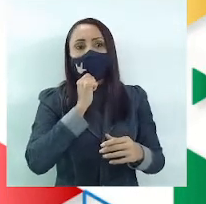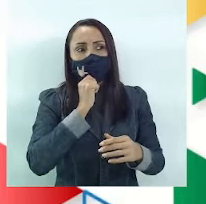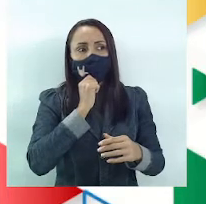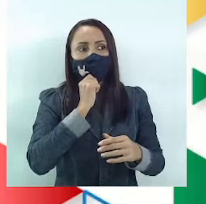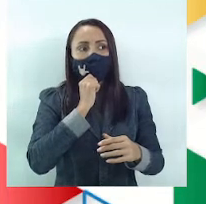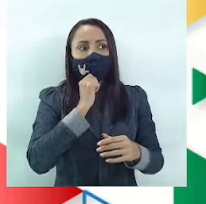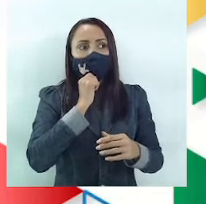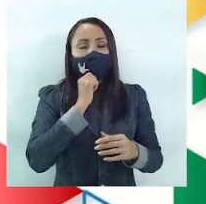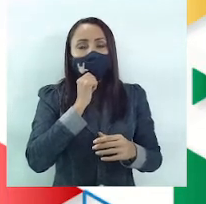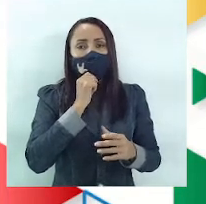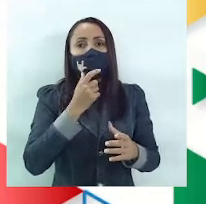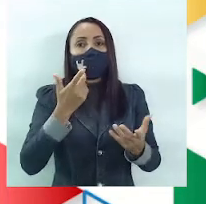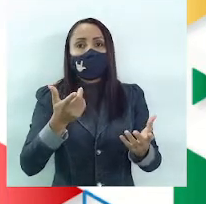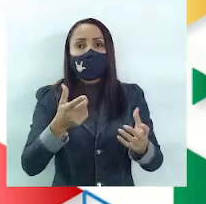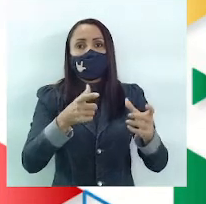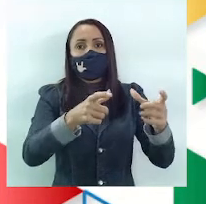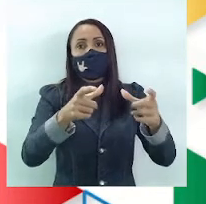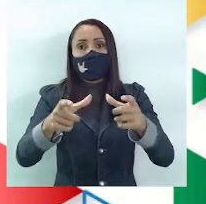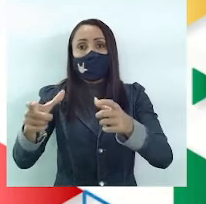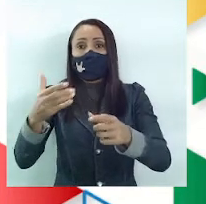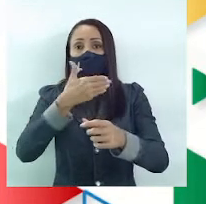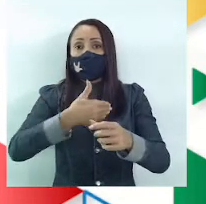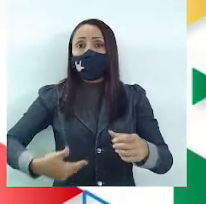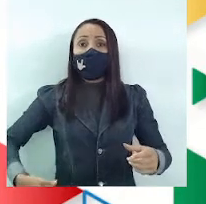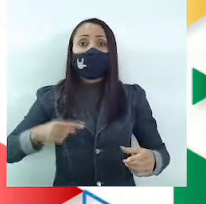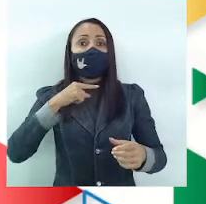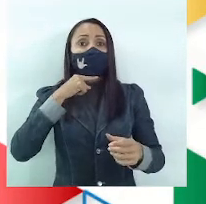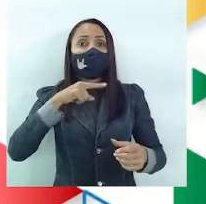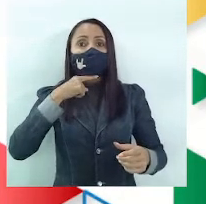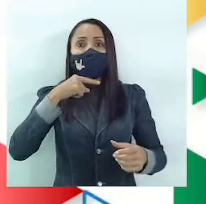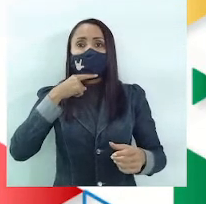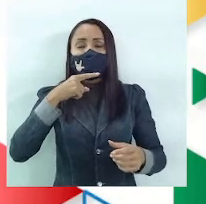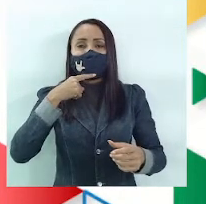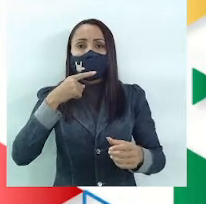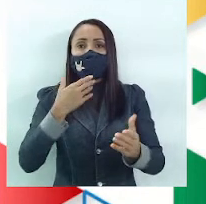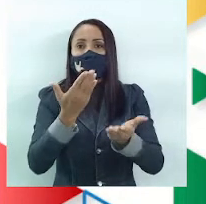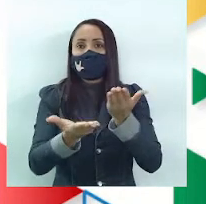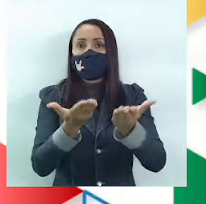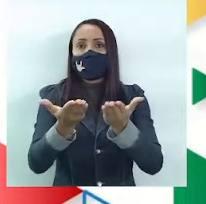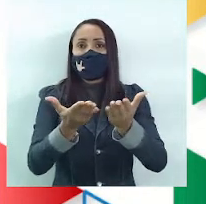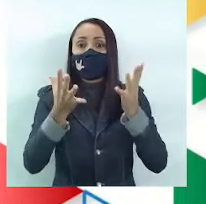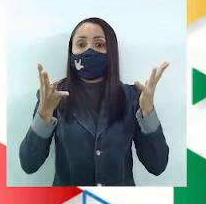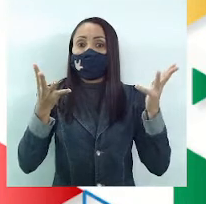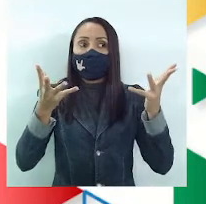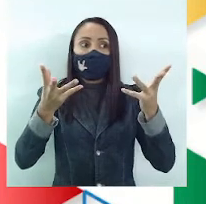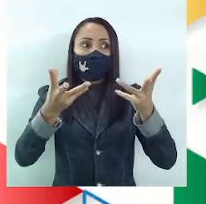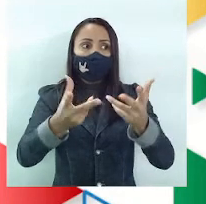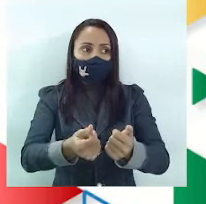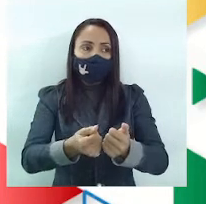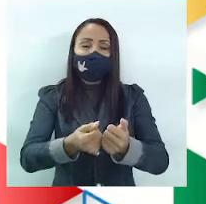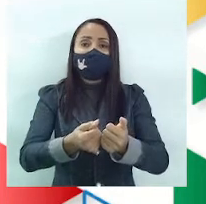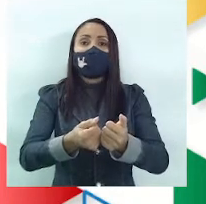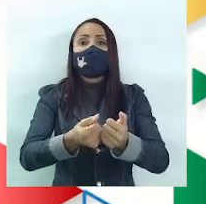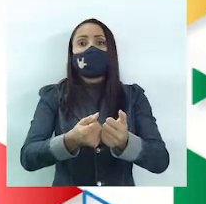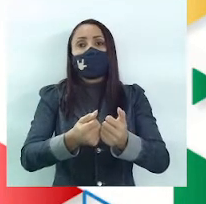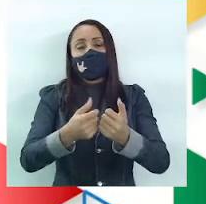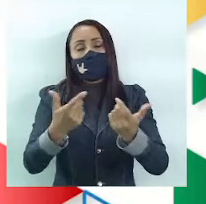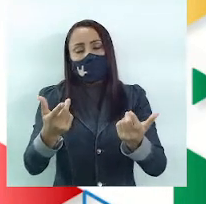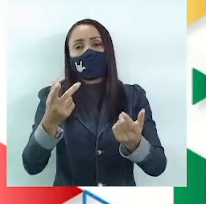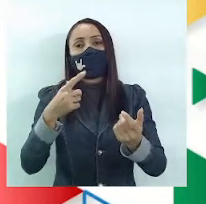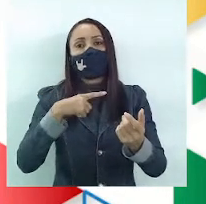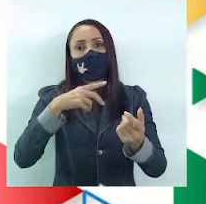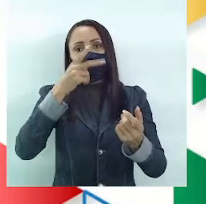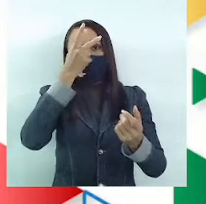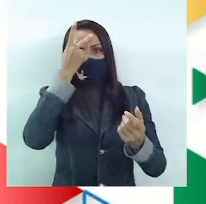os locais que são públicos, eles ainda não conseguem abranger toda a população. Então, ainda se tem um grande número de pessoas